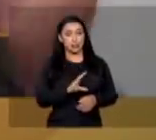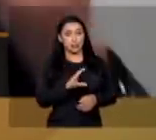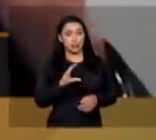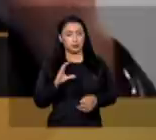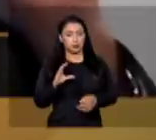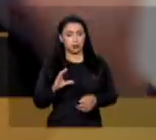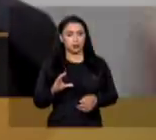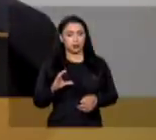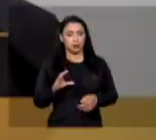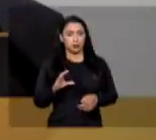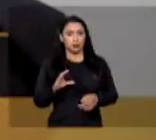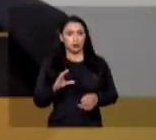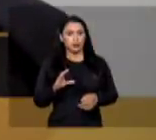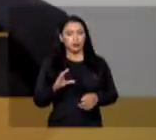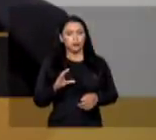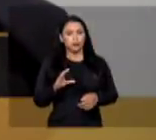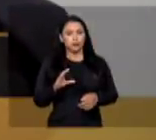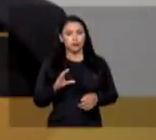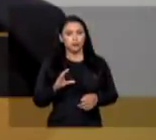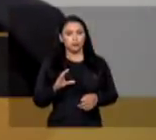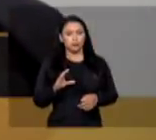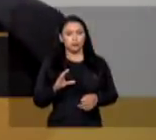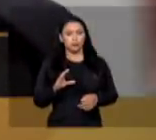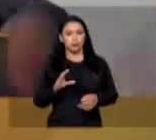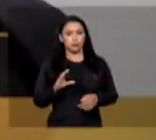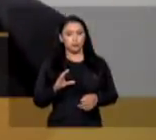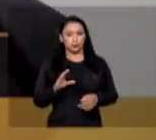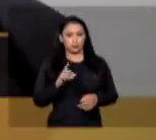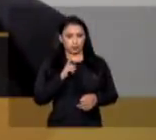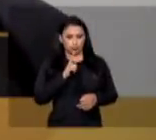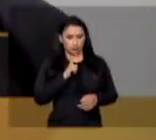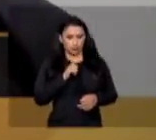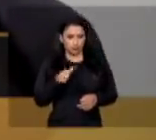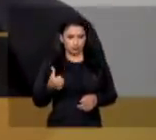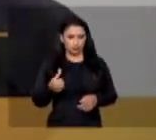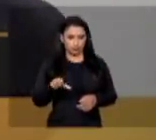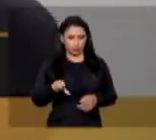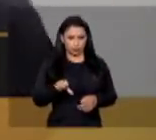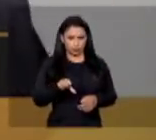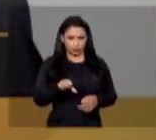corpus que veio ao debate, o